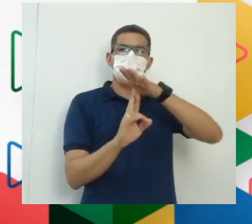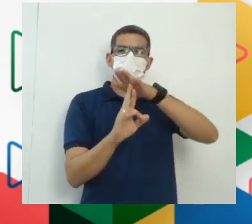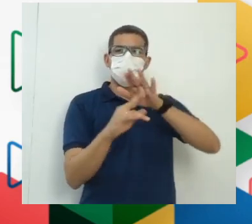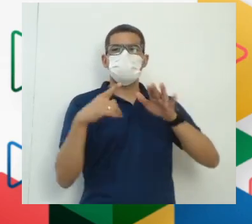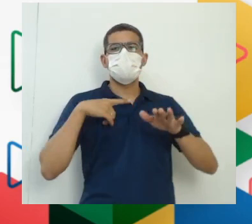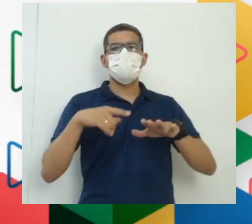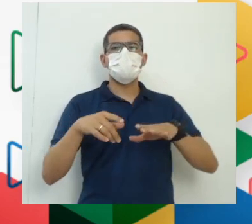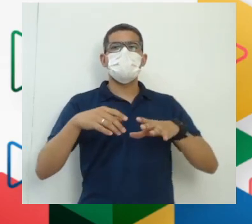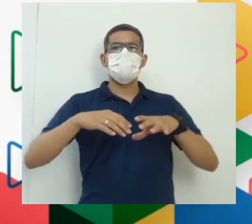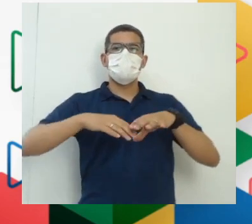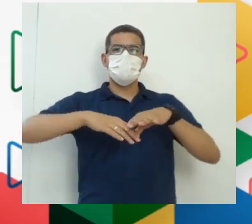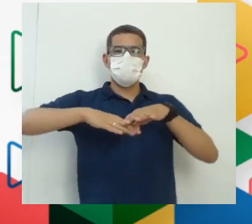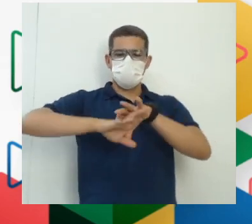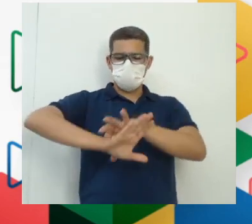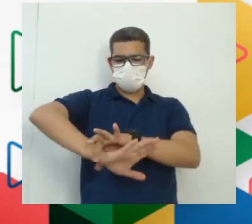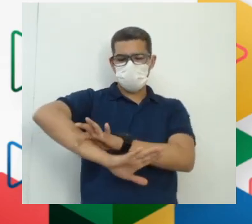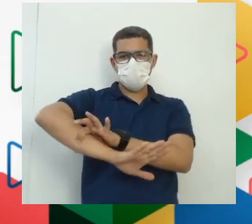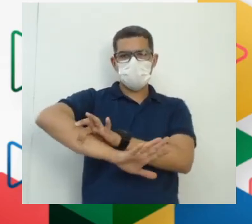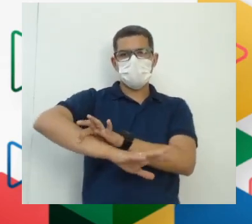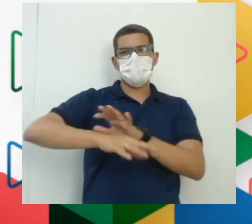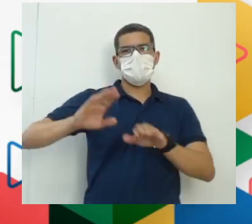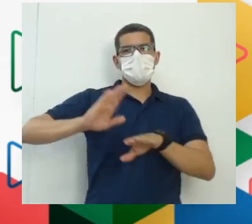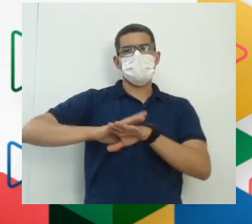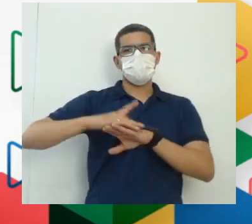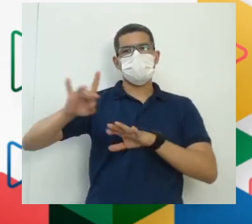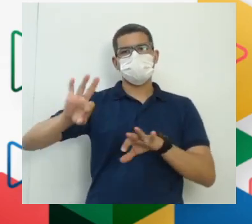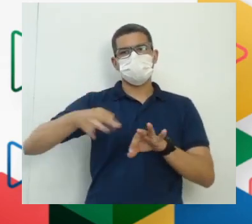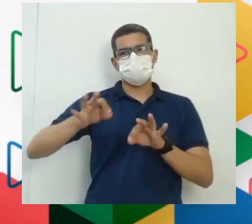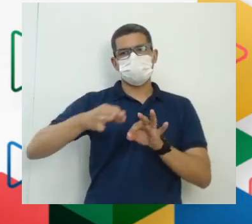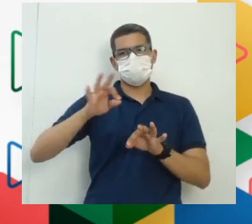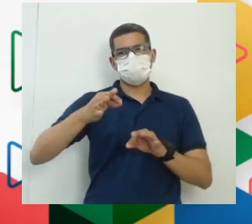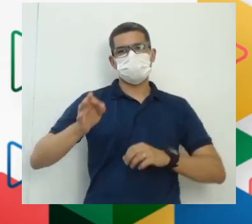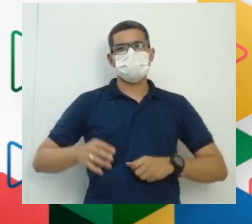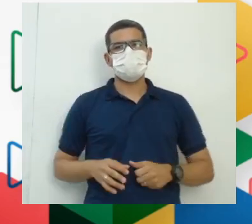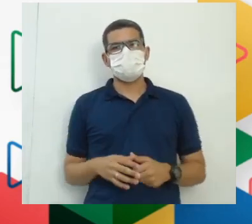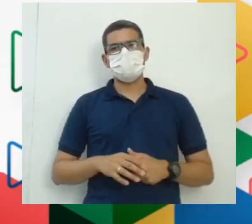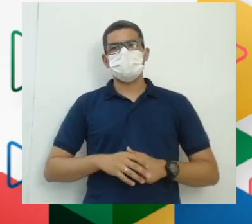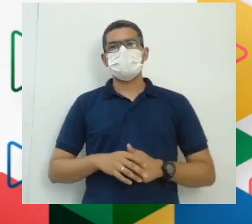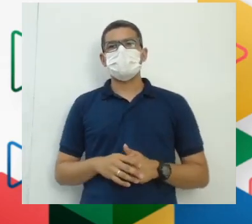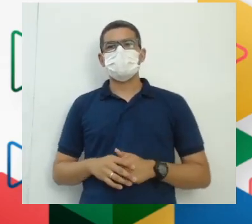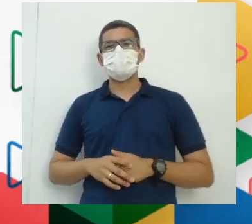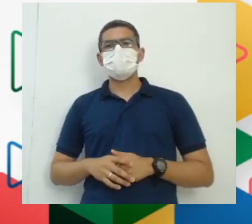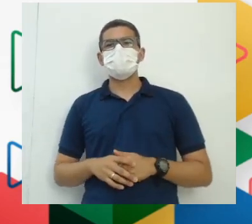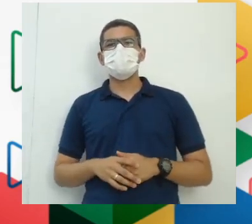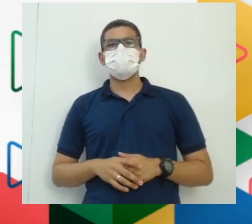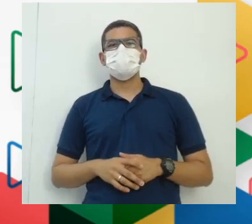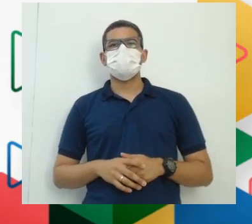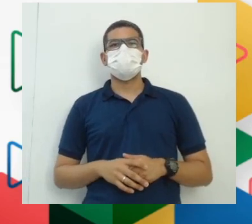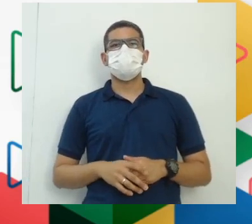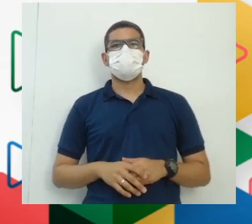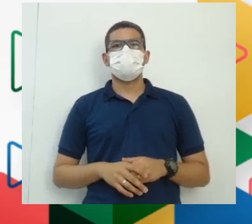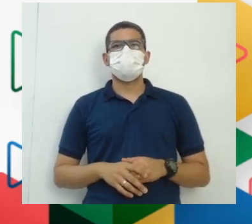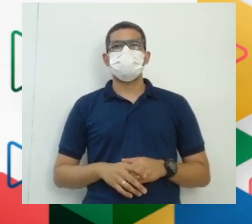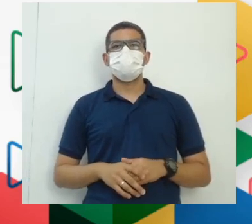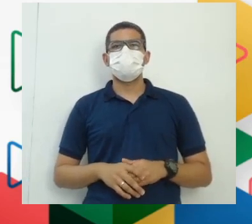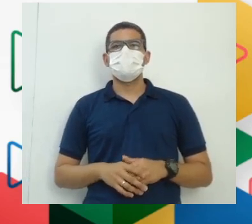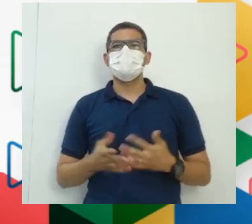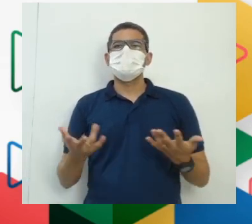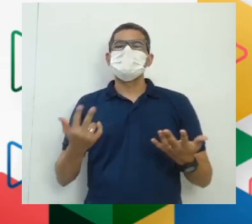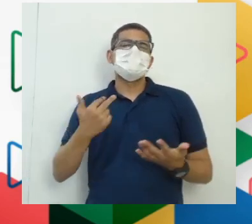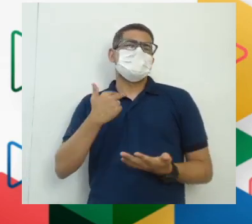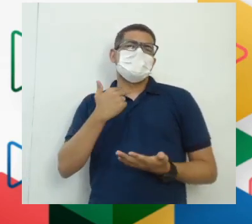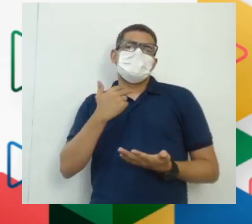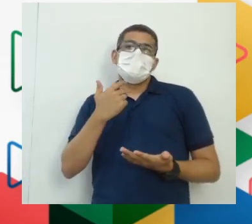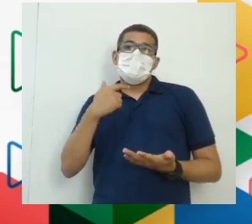par de meias que ele tecia. E aí tem um carinha que fala, ó, e não pôde acreditar. Um